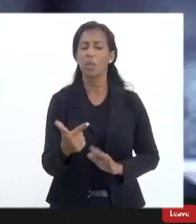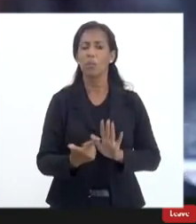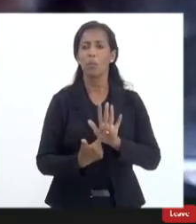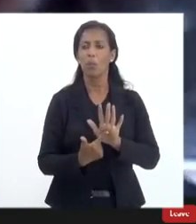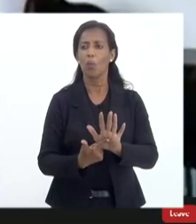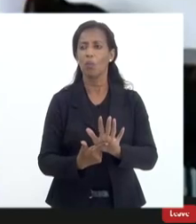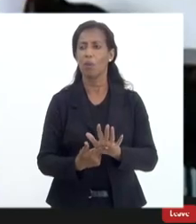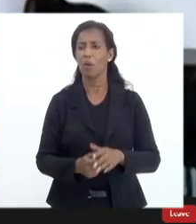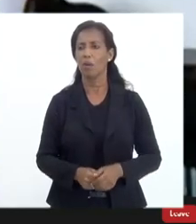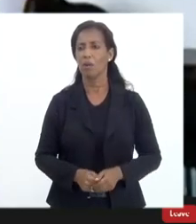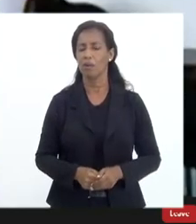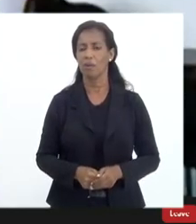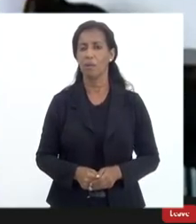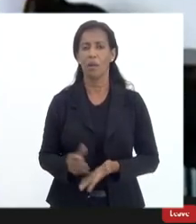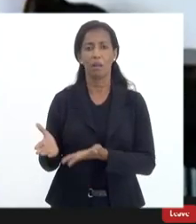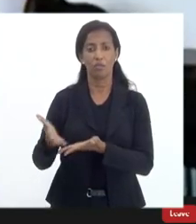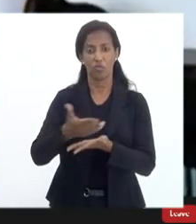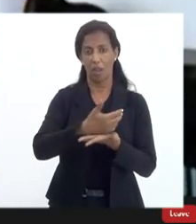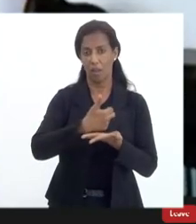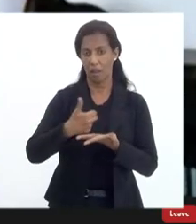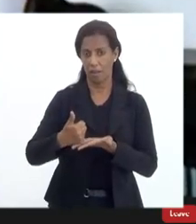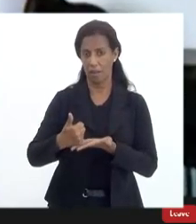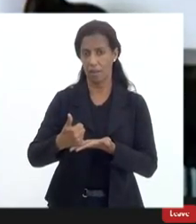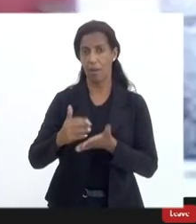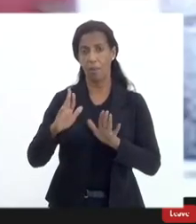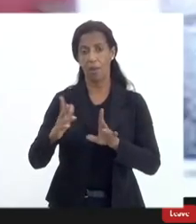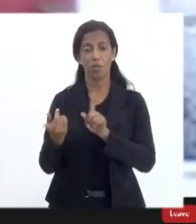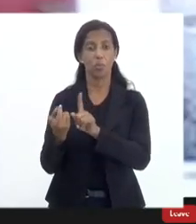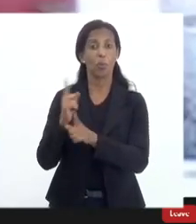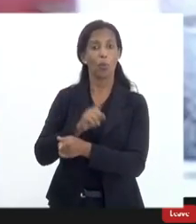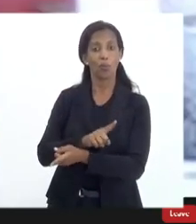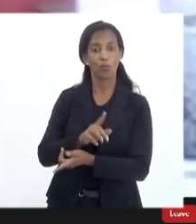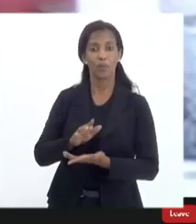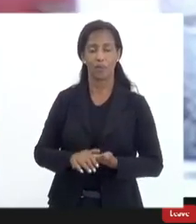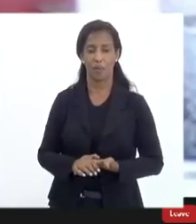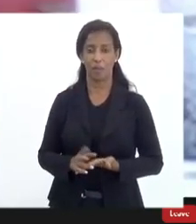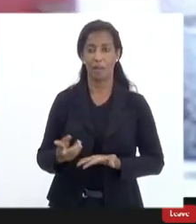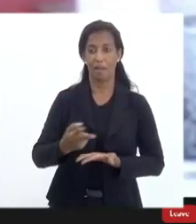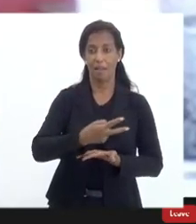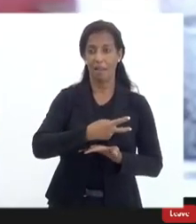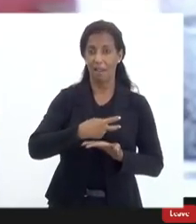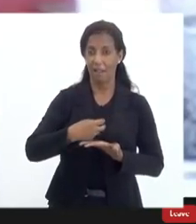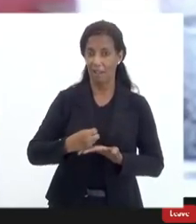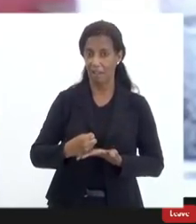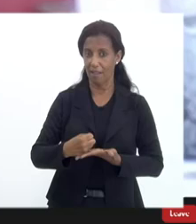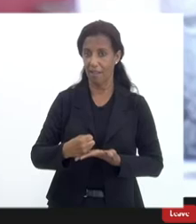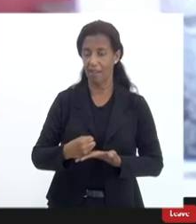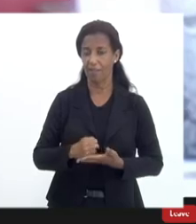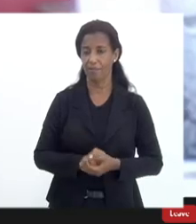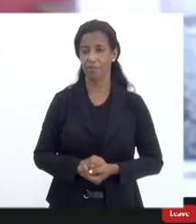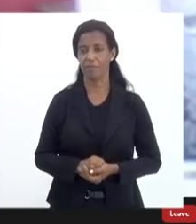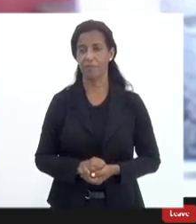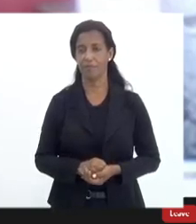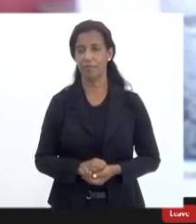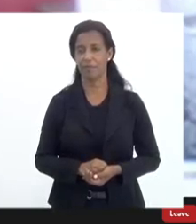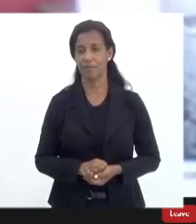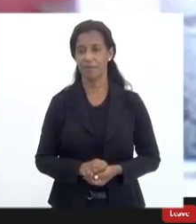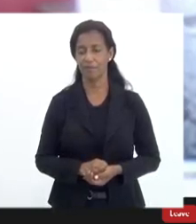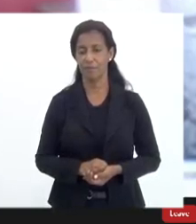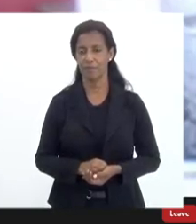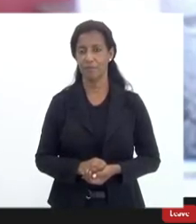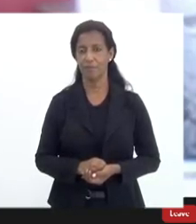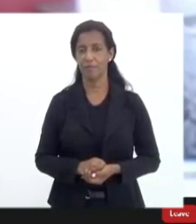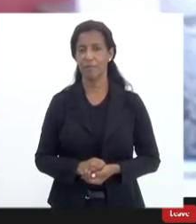há problema de arrecadação, mas, pelo contrário, a arrecadação está